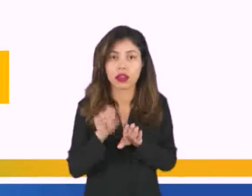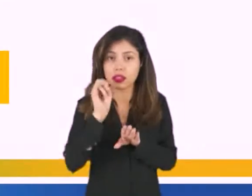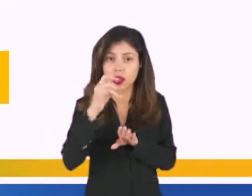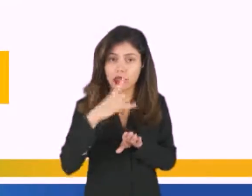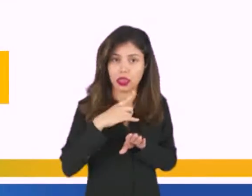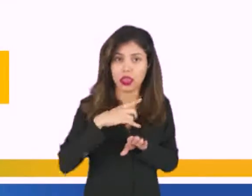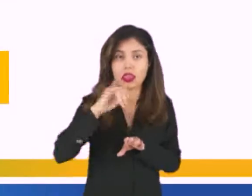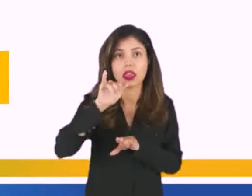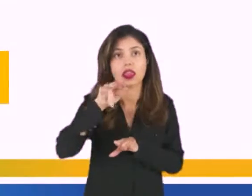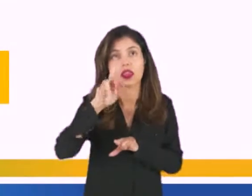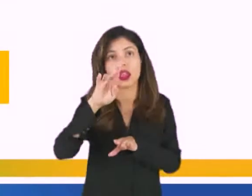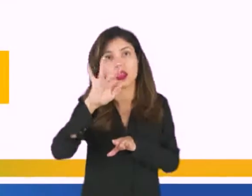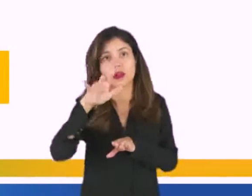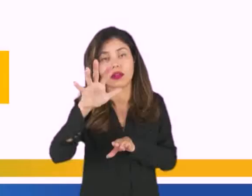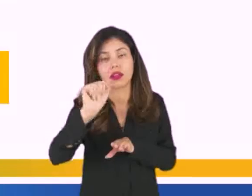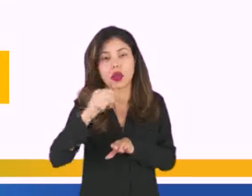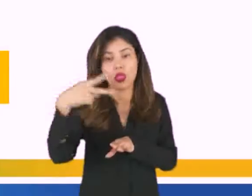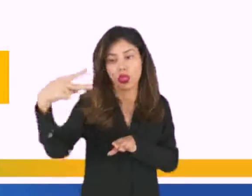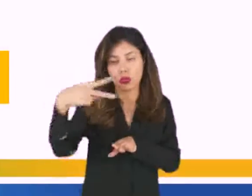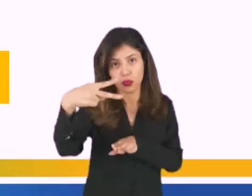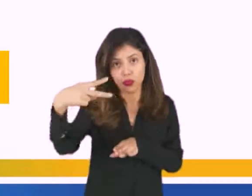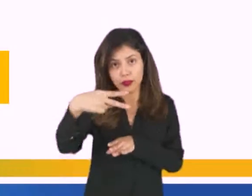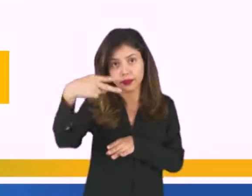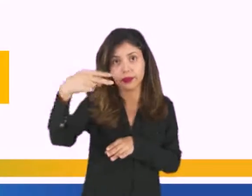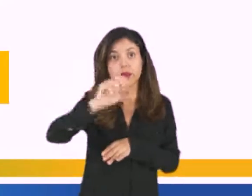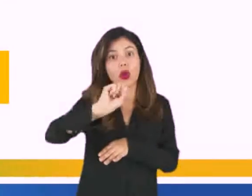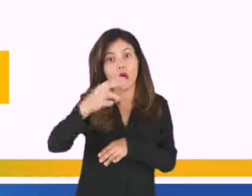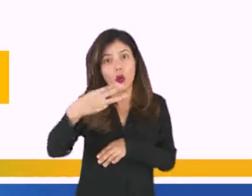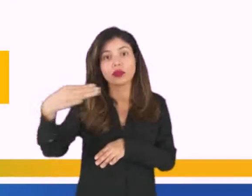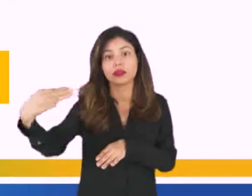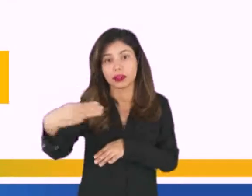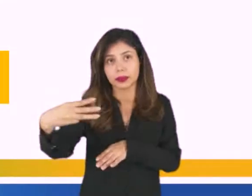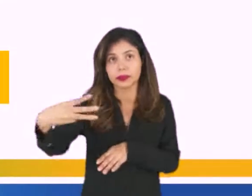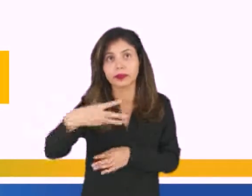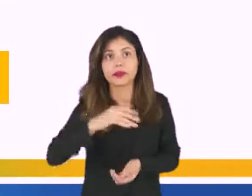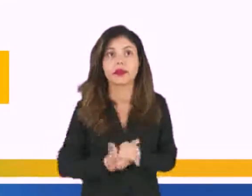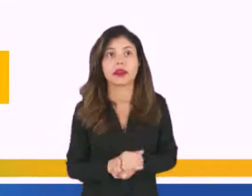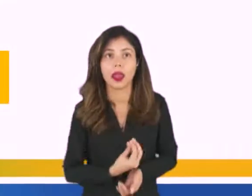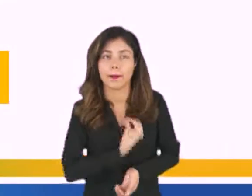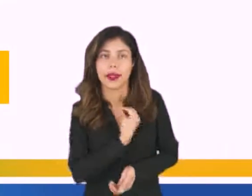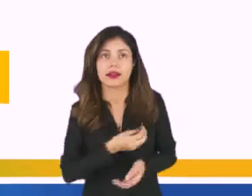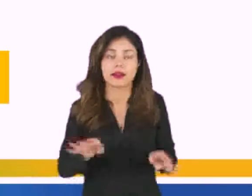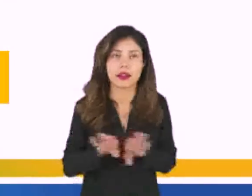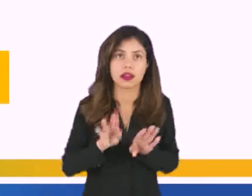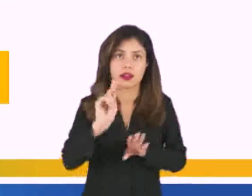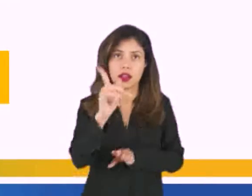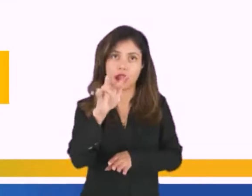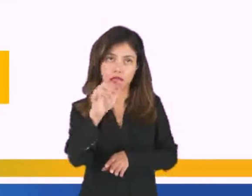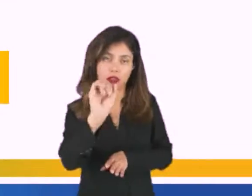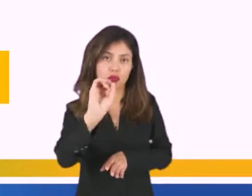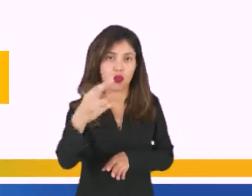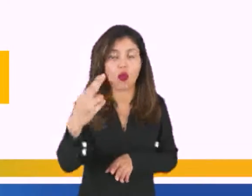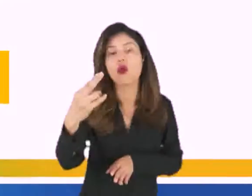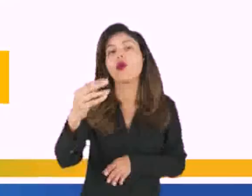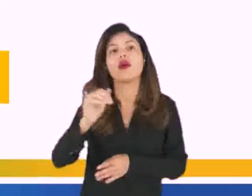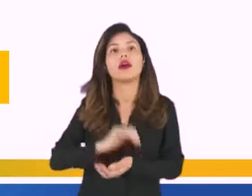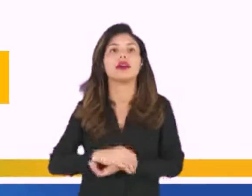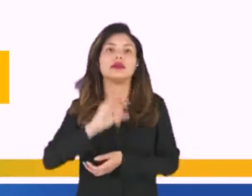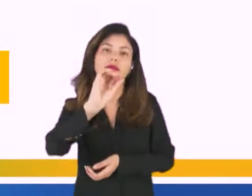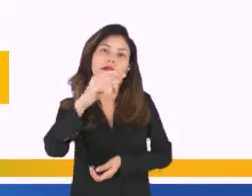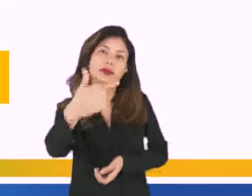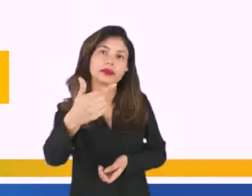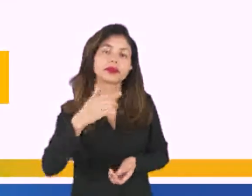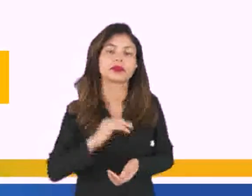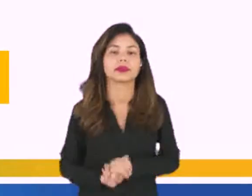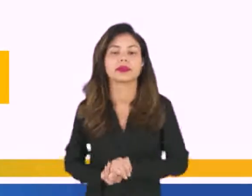não insaturação, dupla ligação ou tripla, e a presença de haletos orgânicos ou